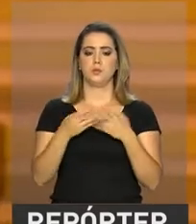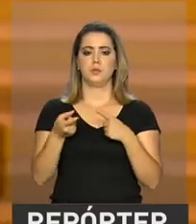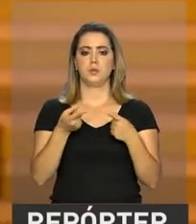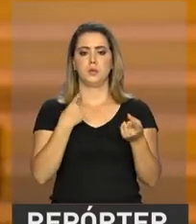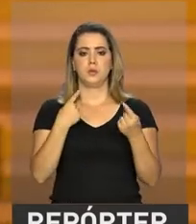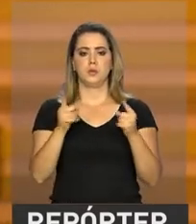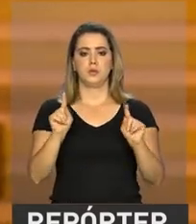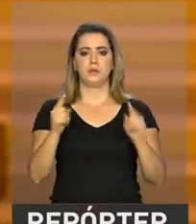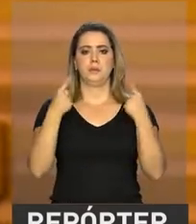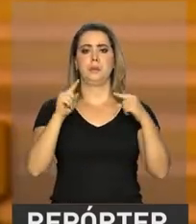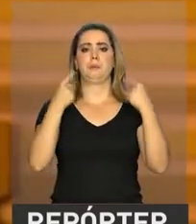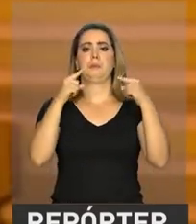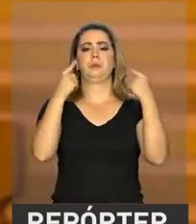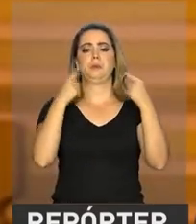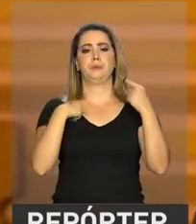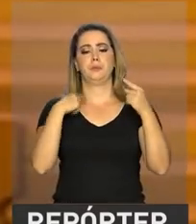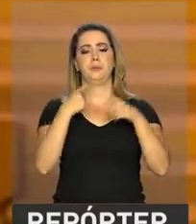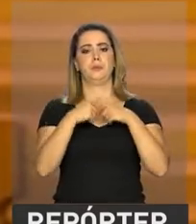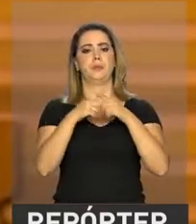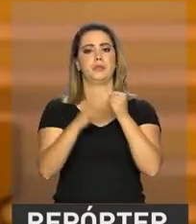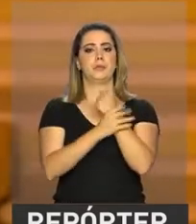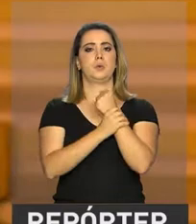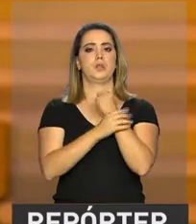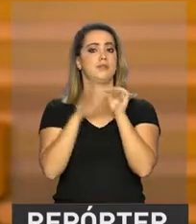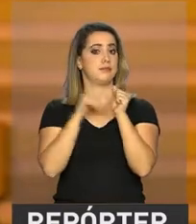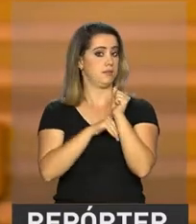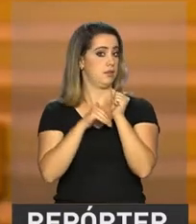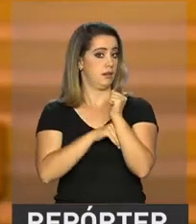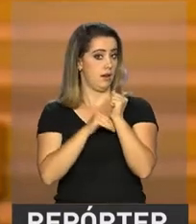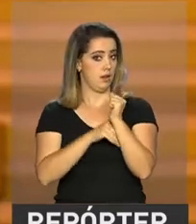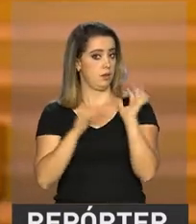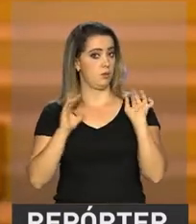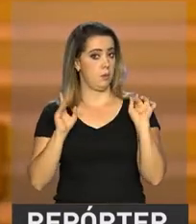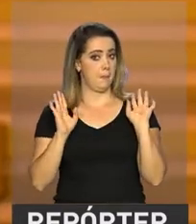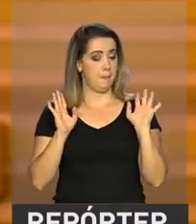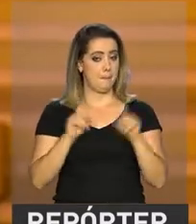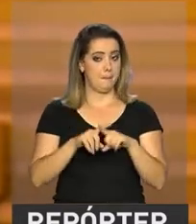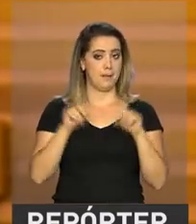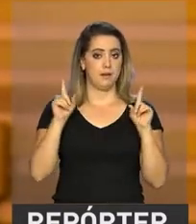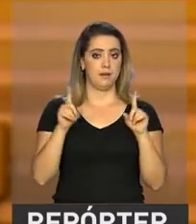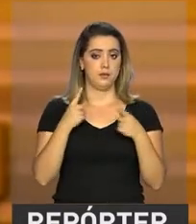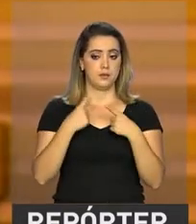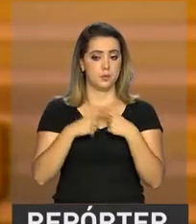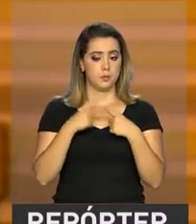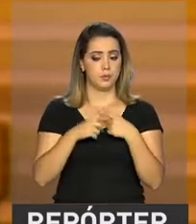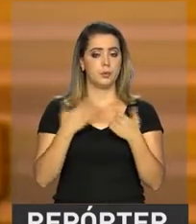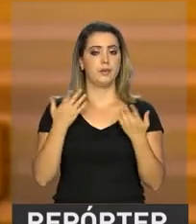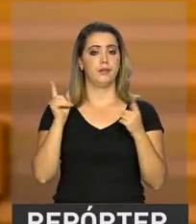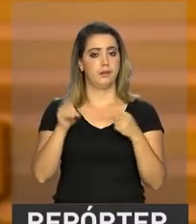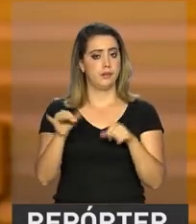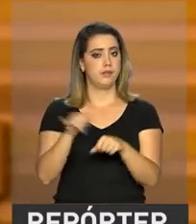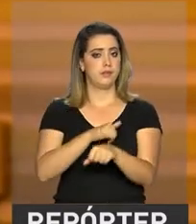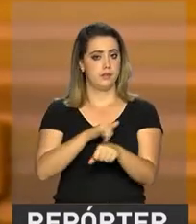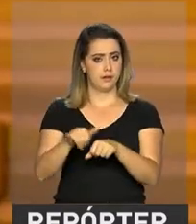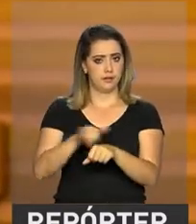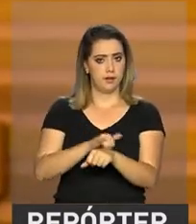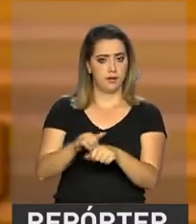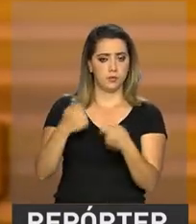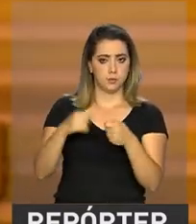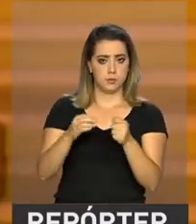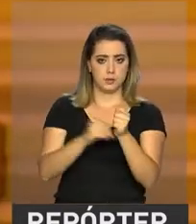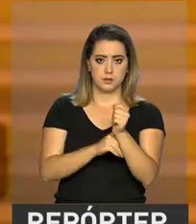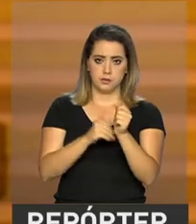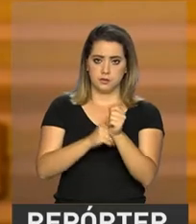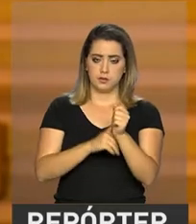criticada sobre segurança pública, porque não saiu nada, né? E era por uma questão de estratégia, e eu respeito